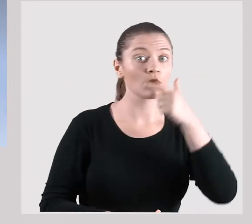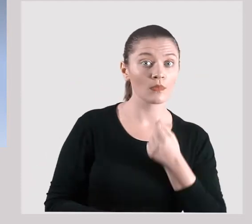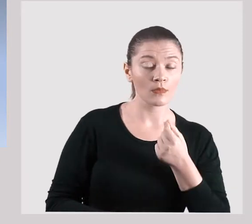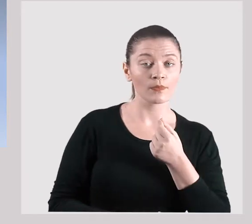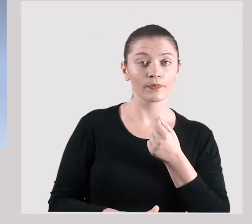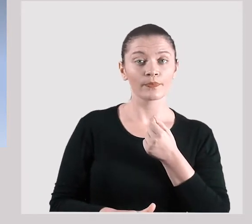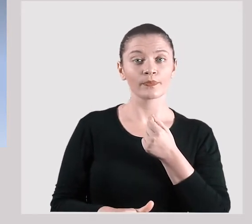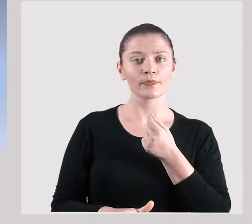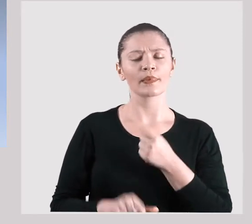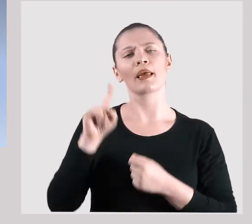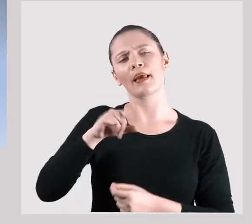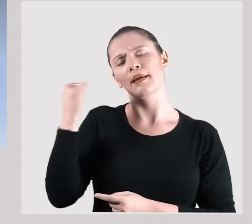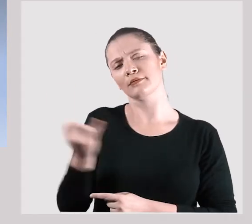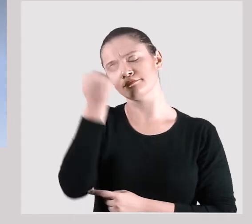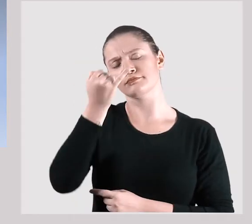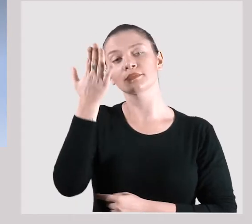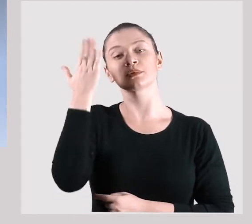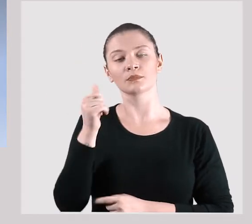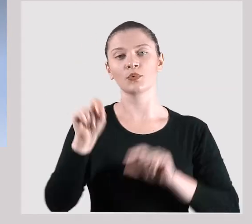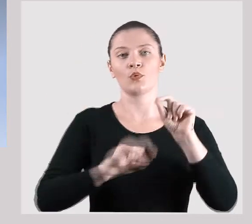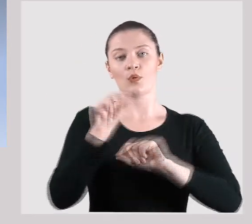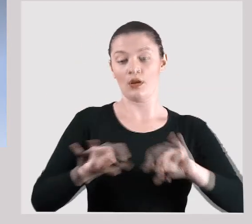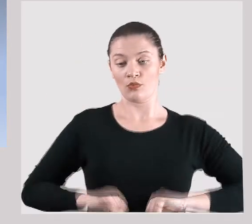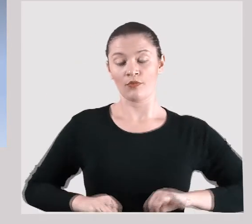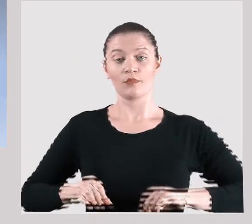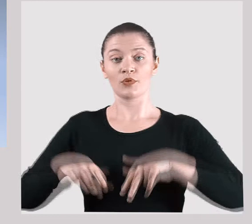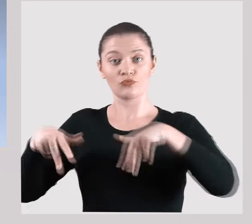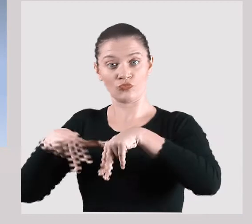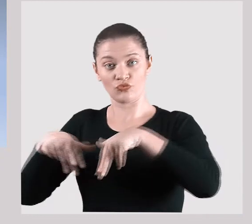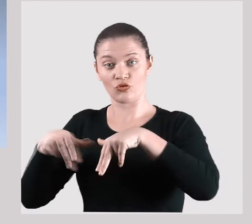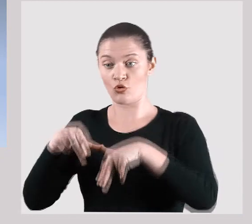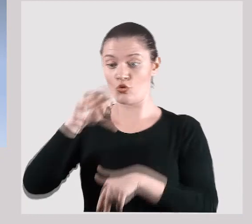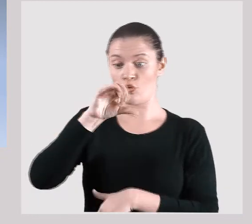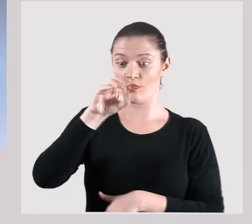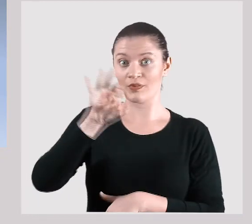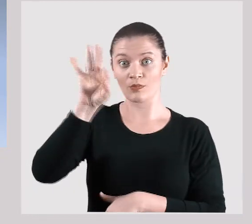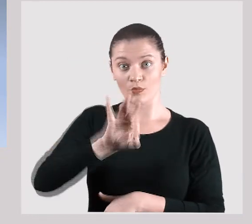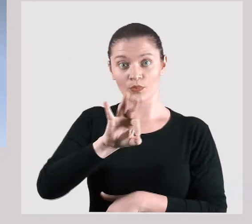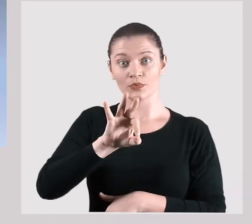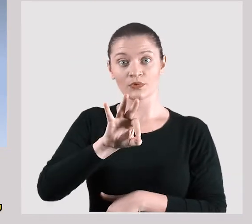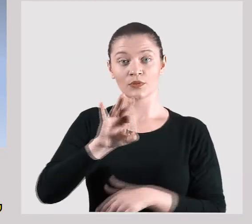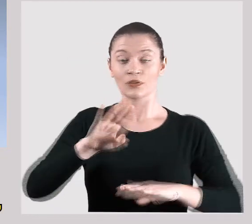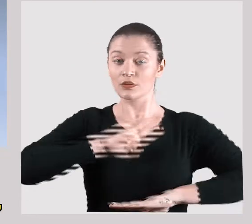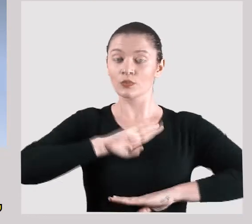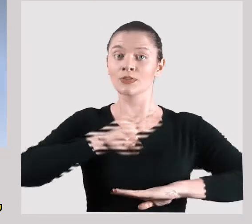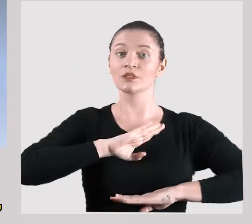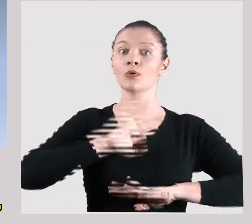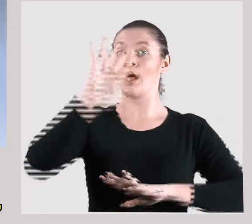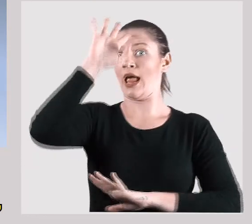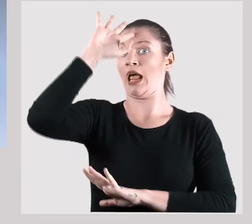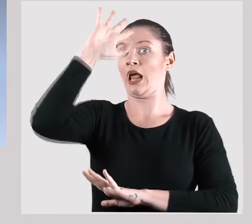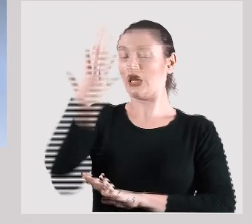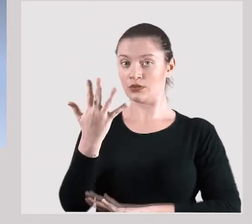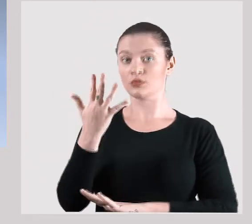que a disforia de gênero, 90% dos casos se resolve no final da adolescência sem nenhuma intervenção. Eles começam a se